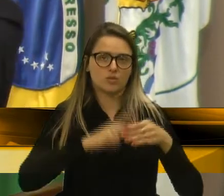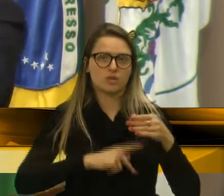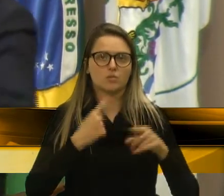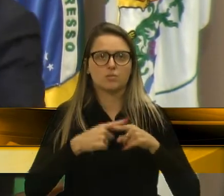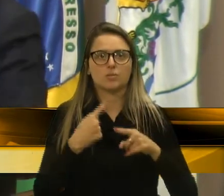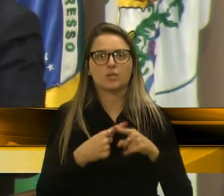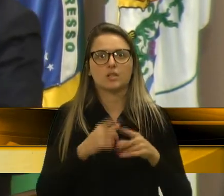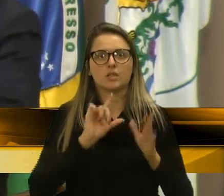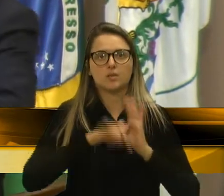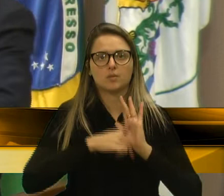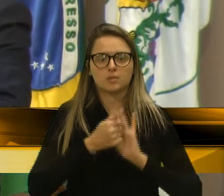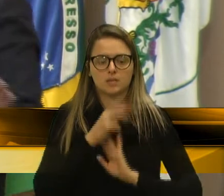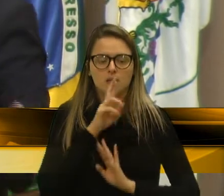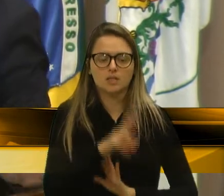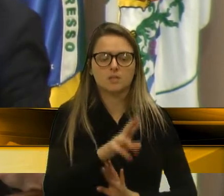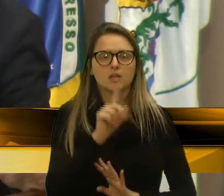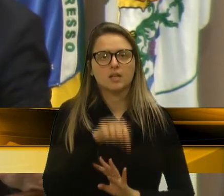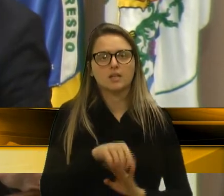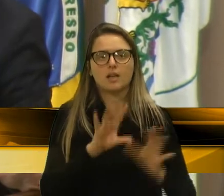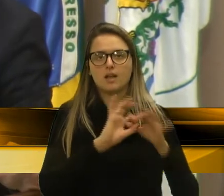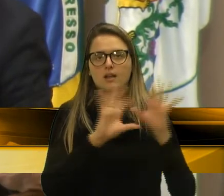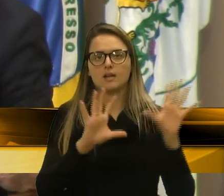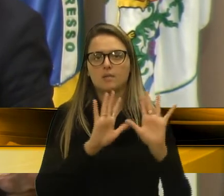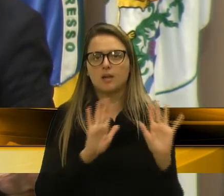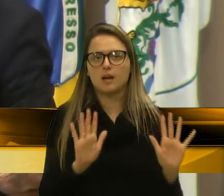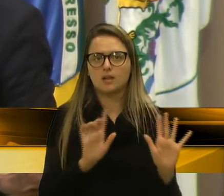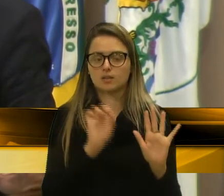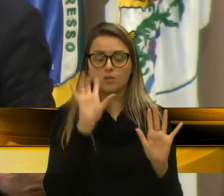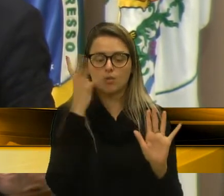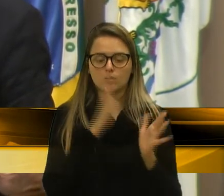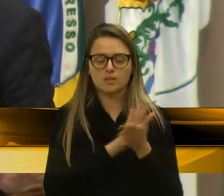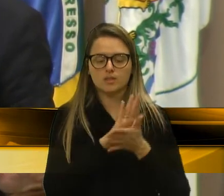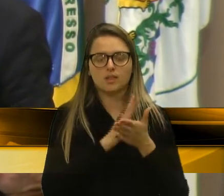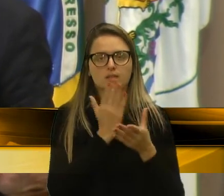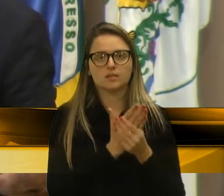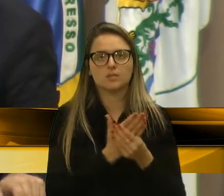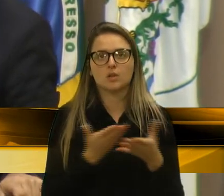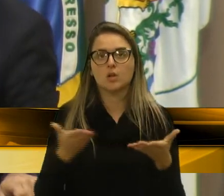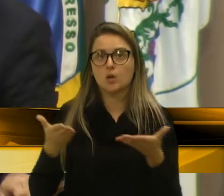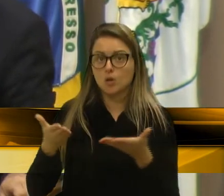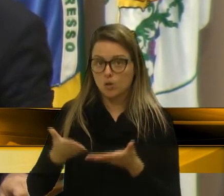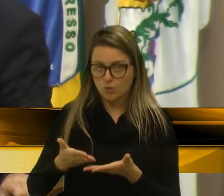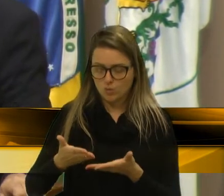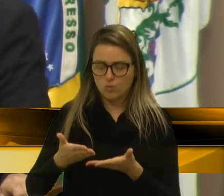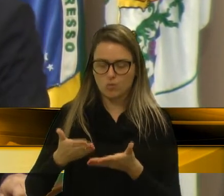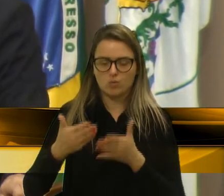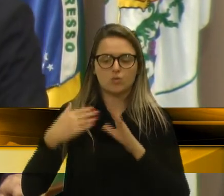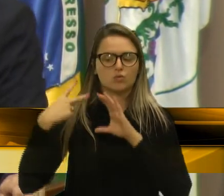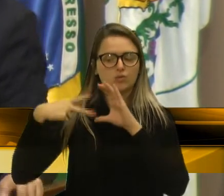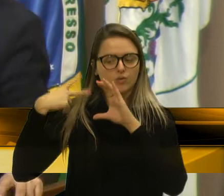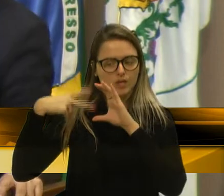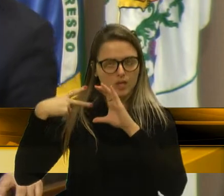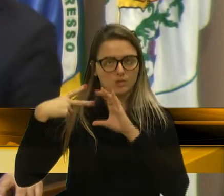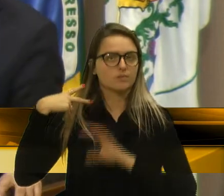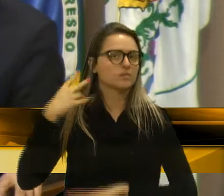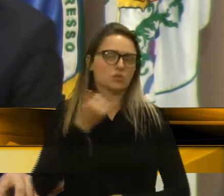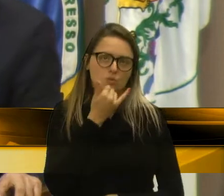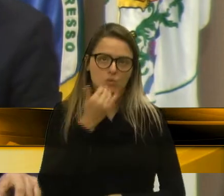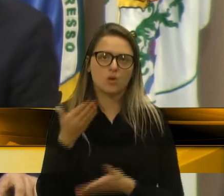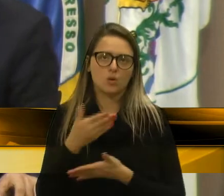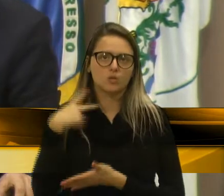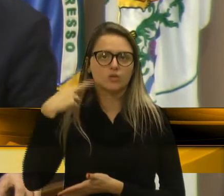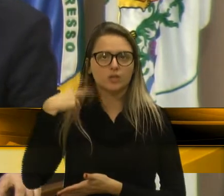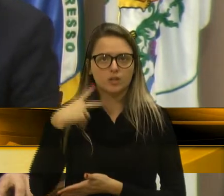o resultado, que é absolver. Então, o plenário hoje tem a possibilidade de rejeitar